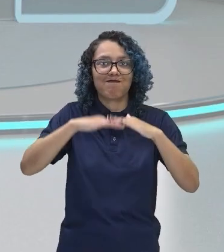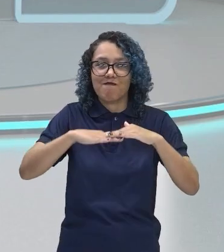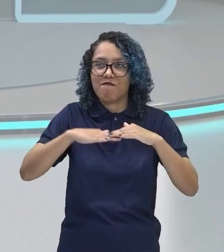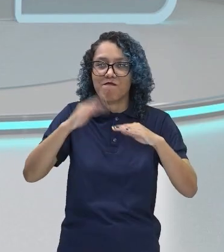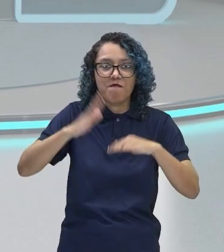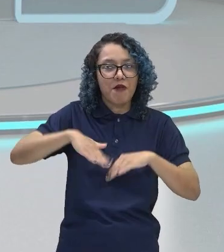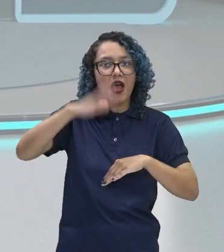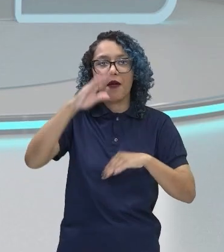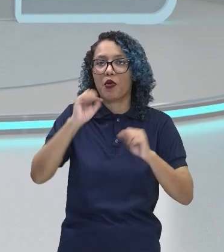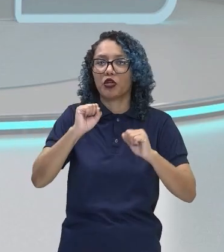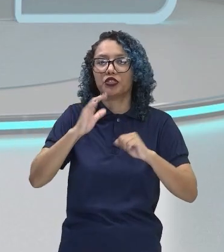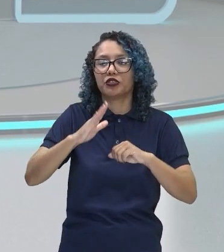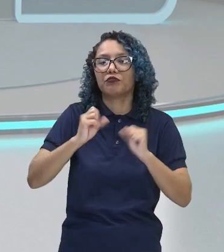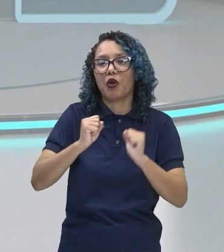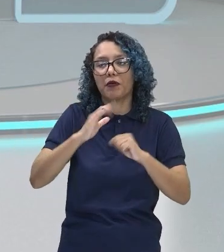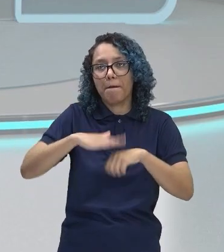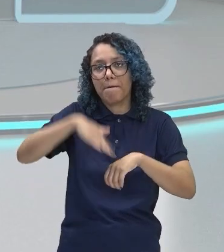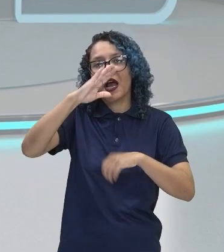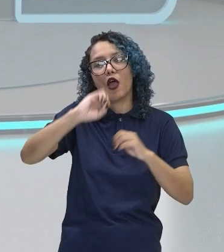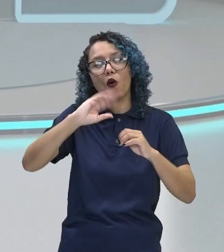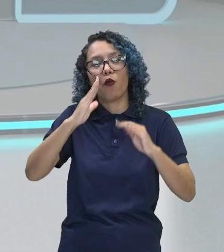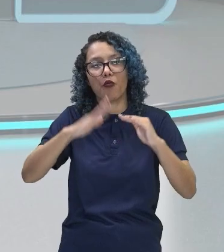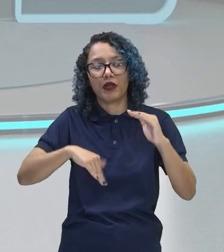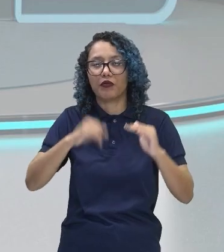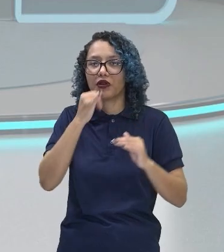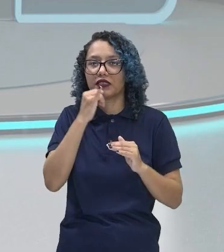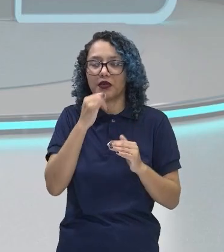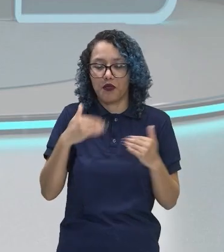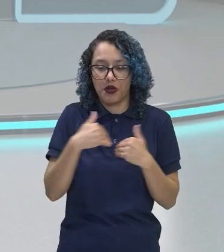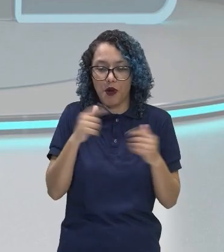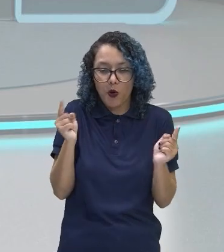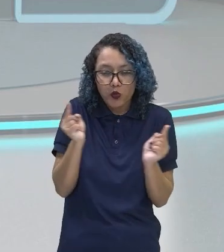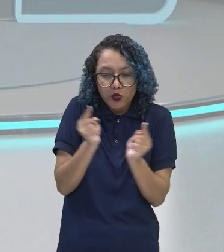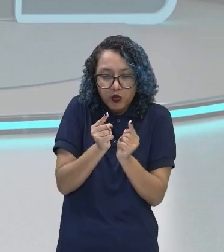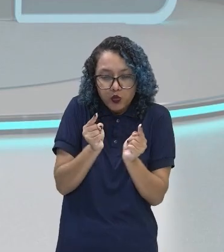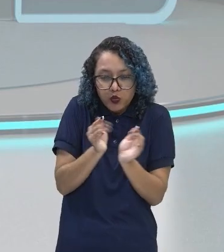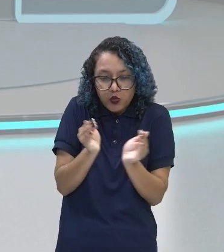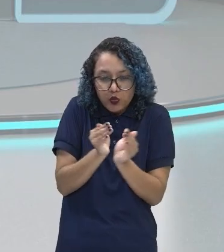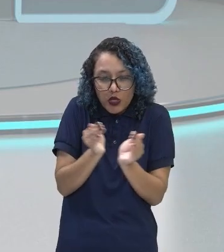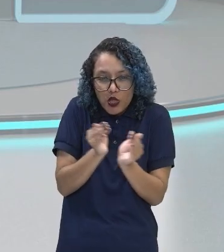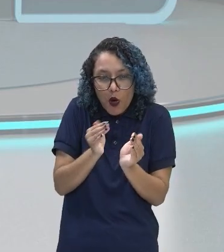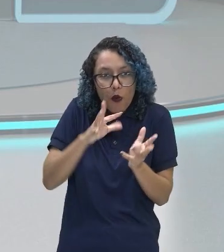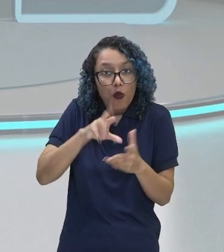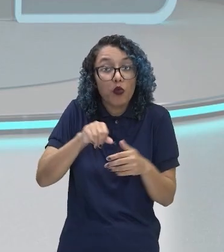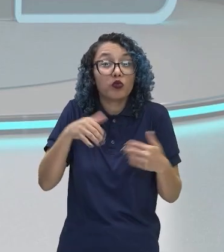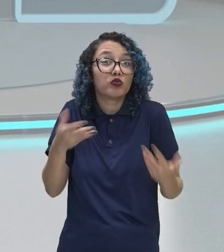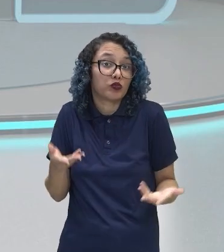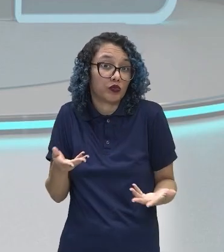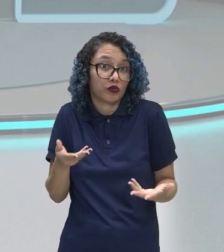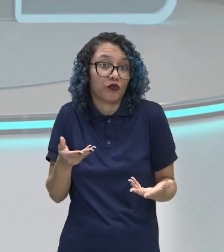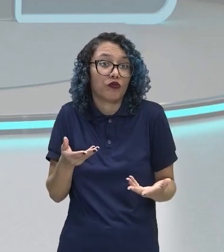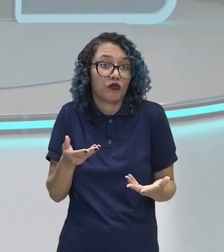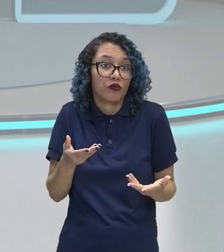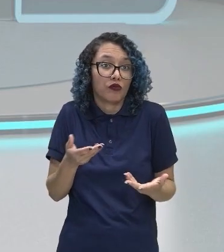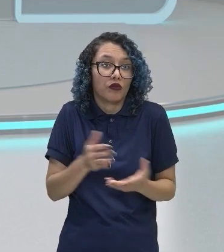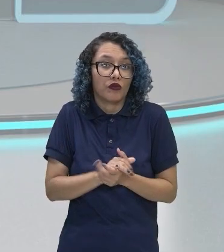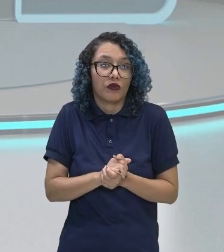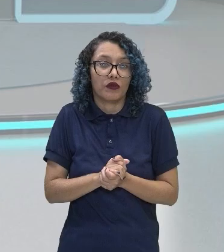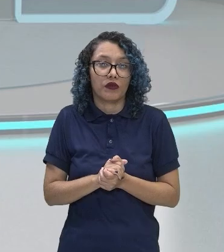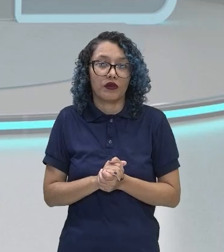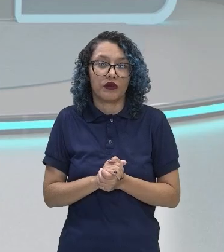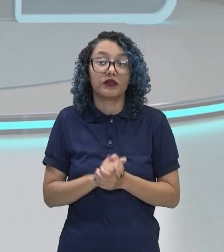Por exemplo, o menor animal do mundo. Nós poderíamos ter, então, aqui, né, nós temos, nesse caso,